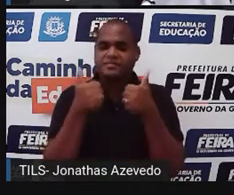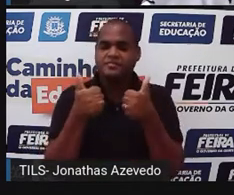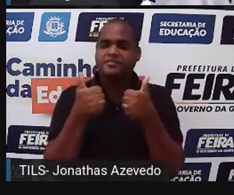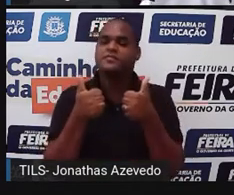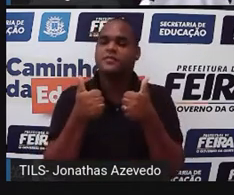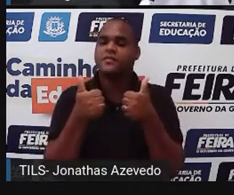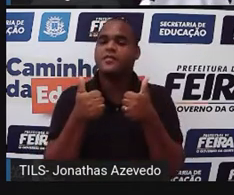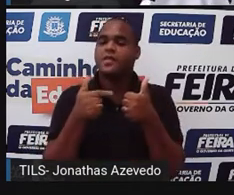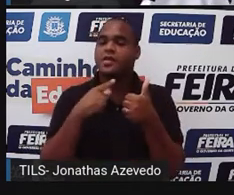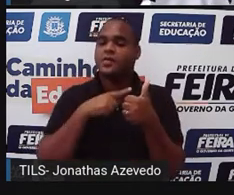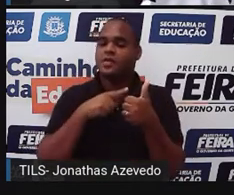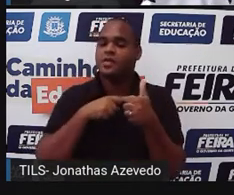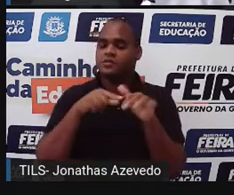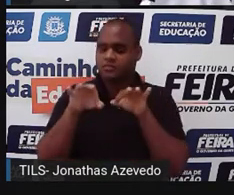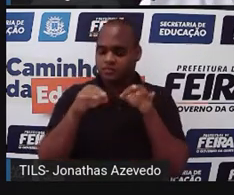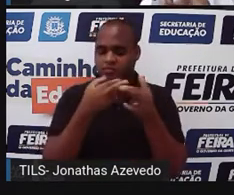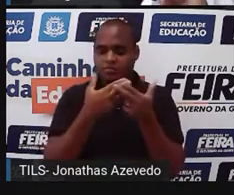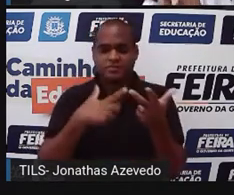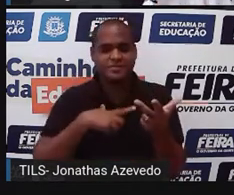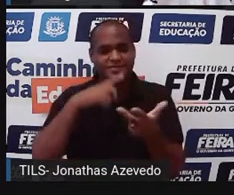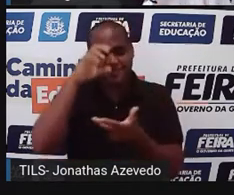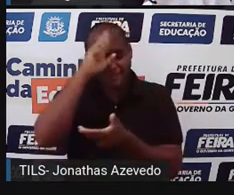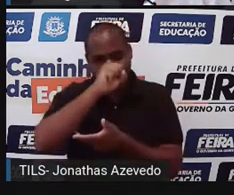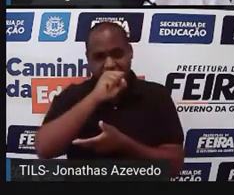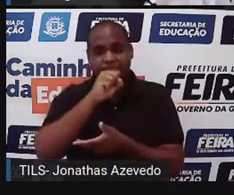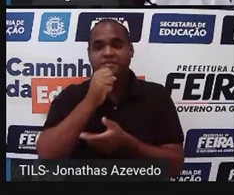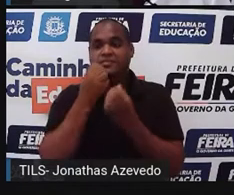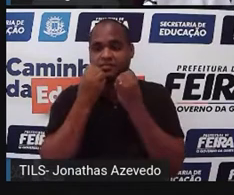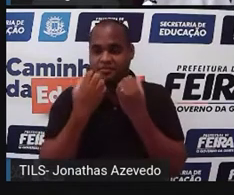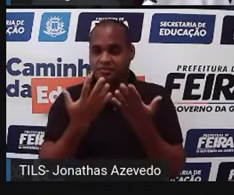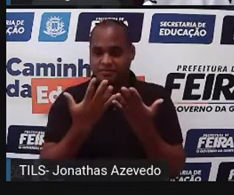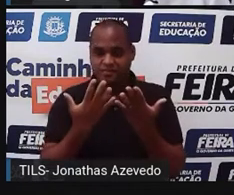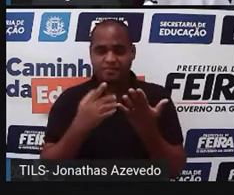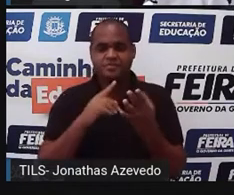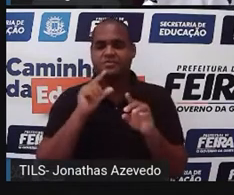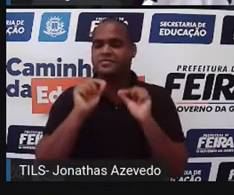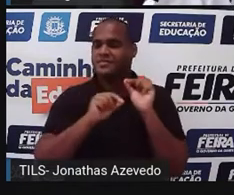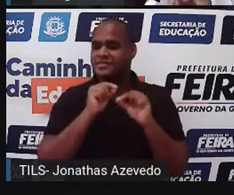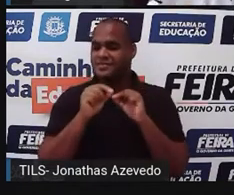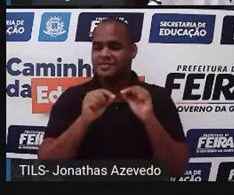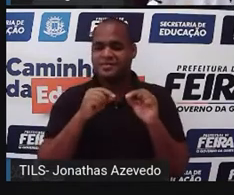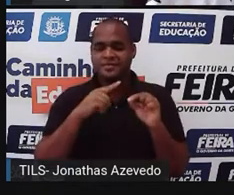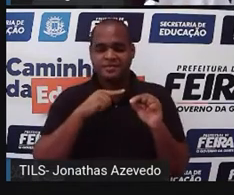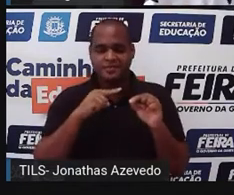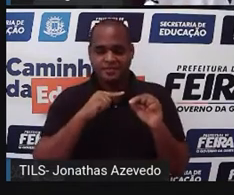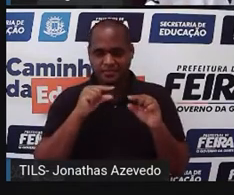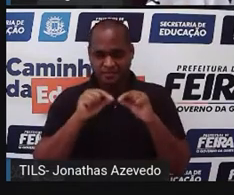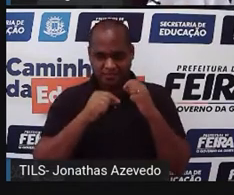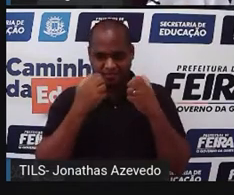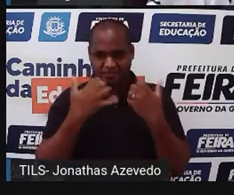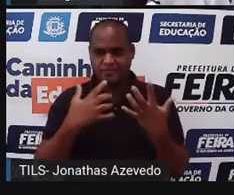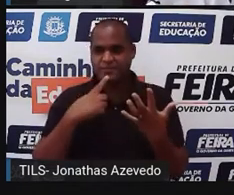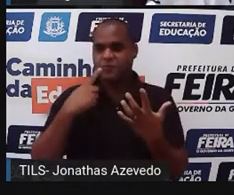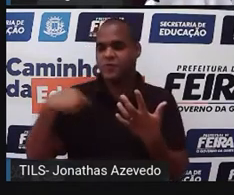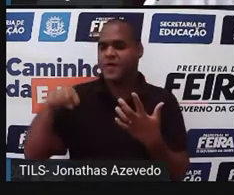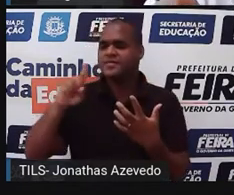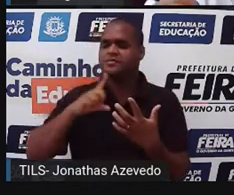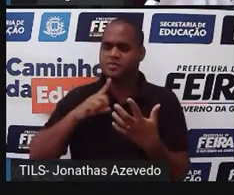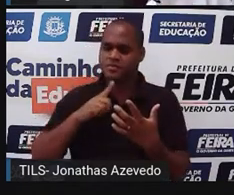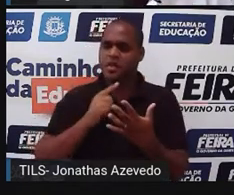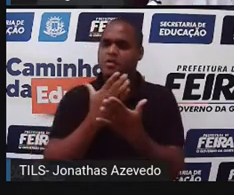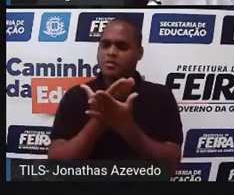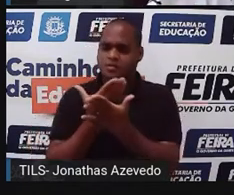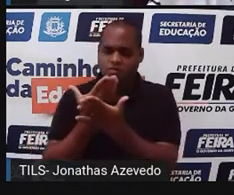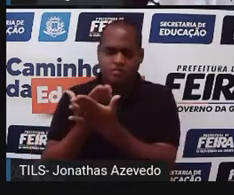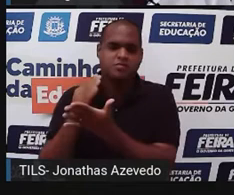é que a gente tem para aprender ainda tem a ver com algo que a gente vem estudando já